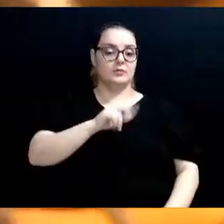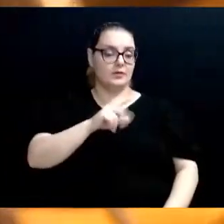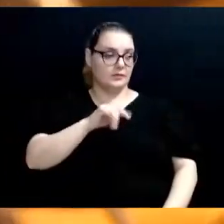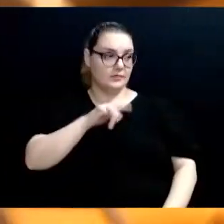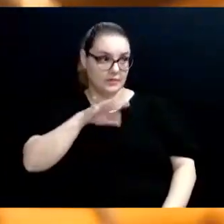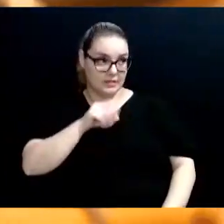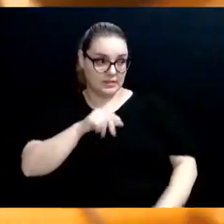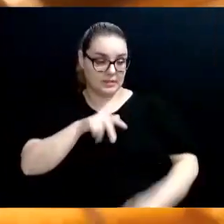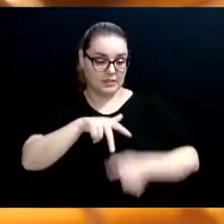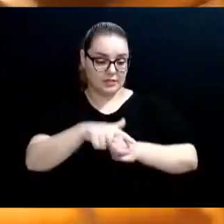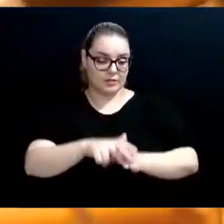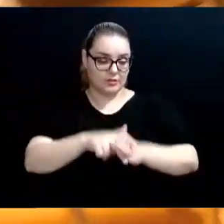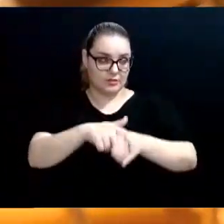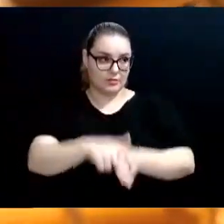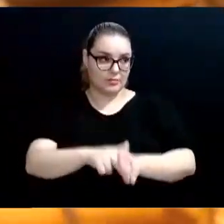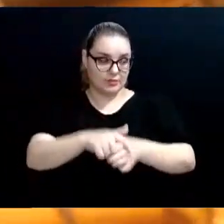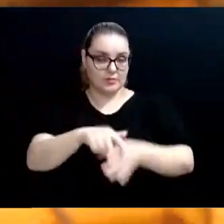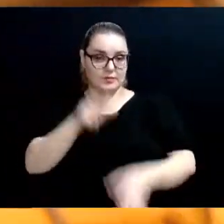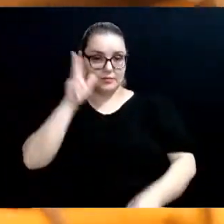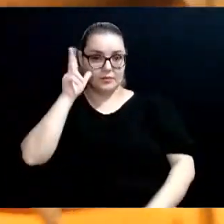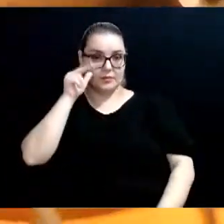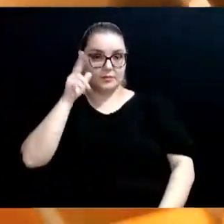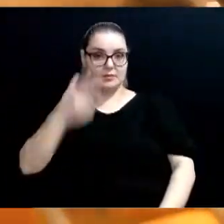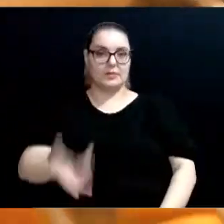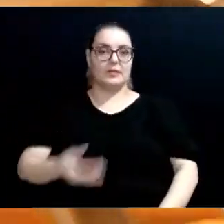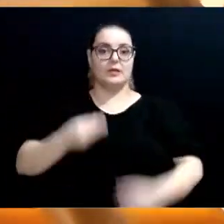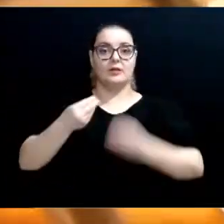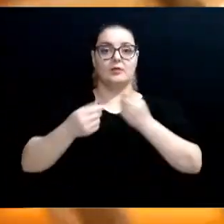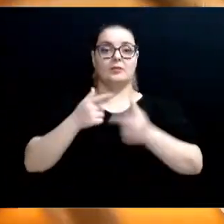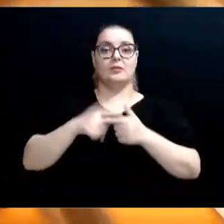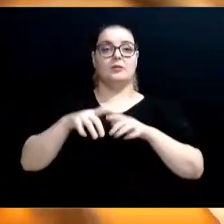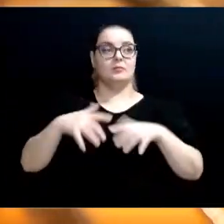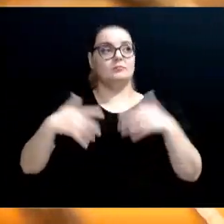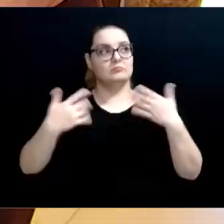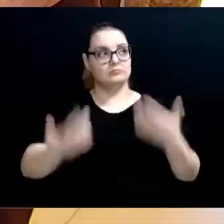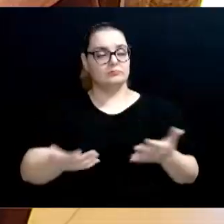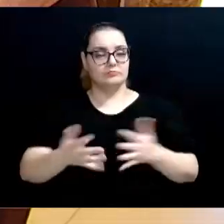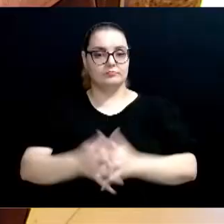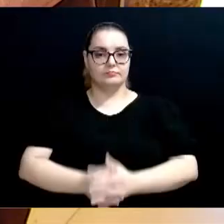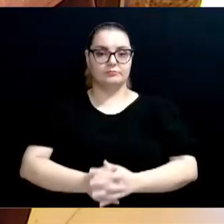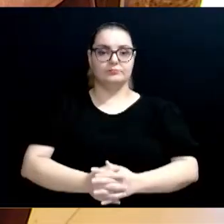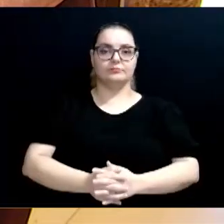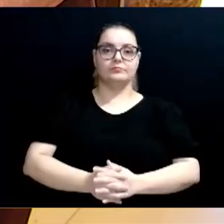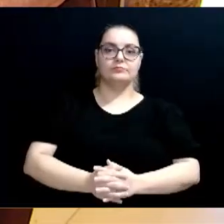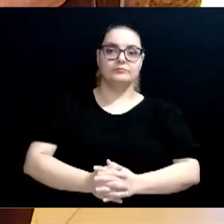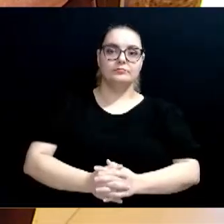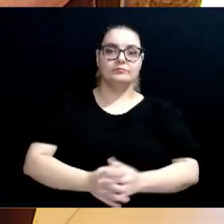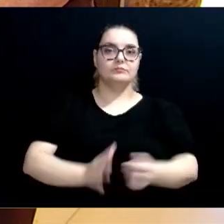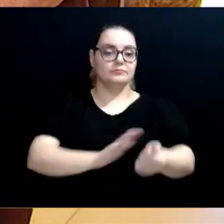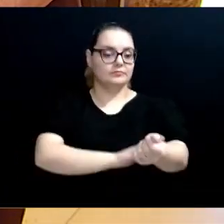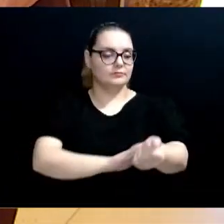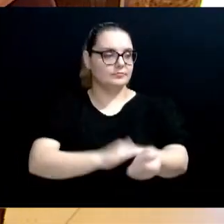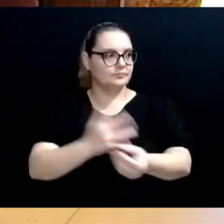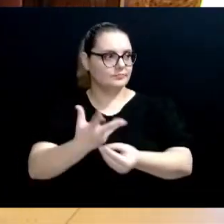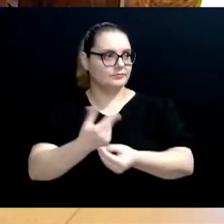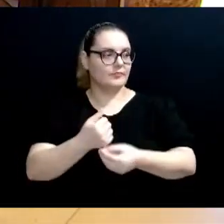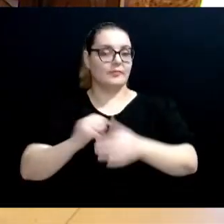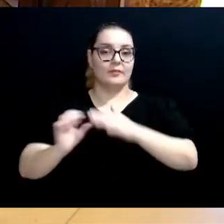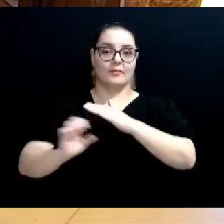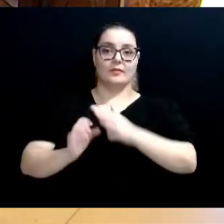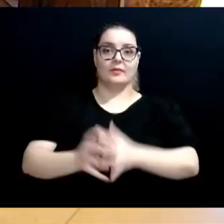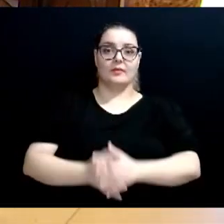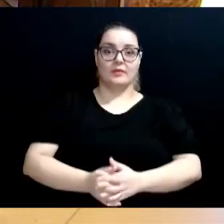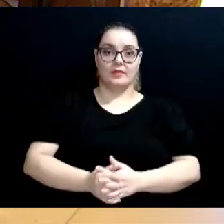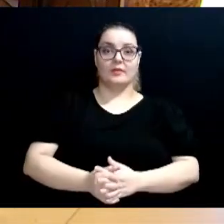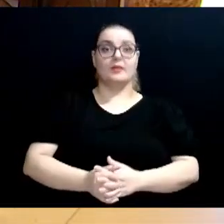falou do cavalinho, como é para você também estar aqui dividindo um pouco da sua veia artística